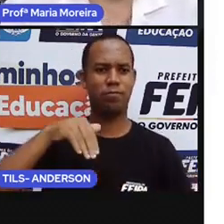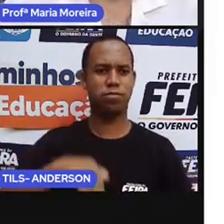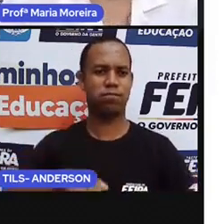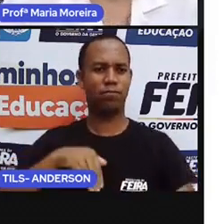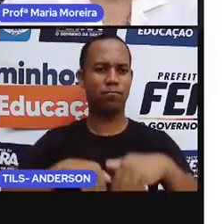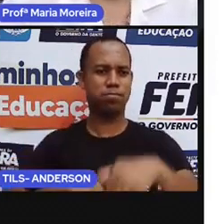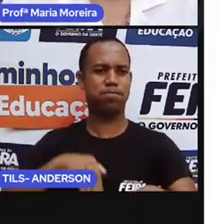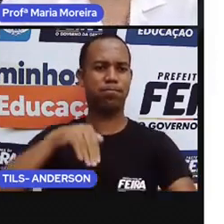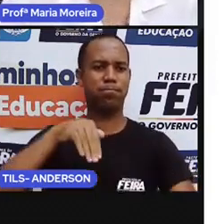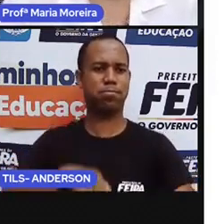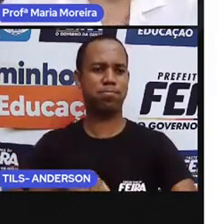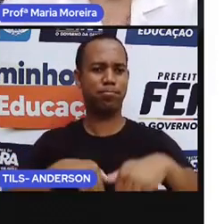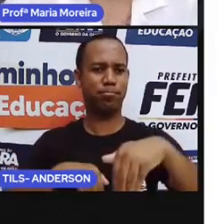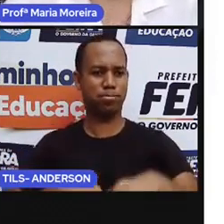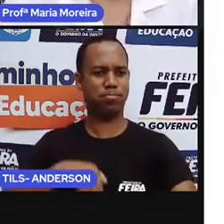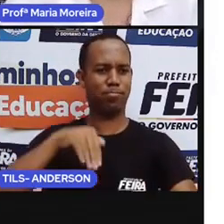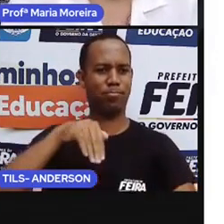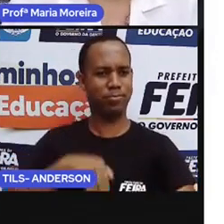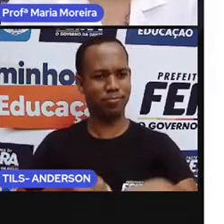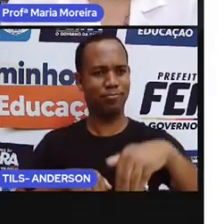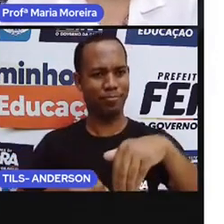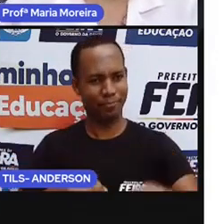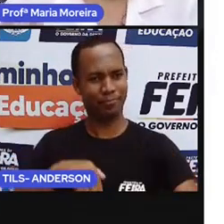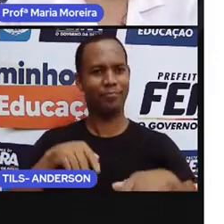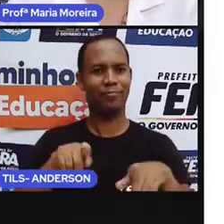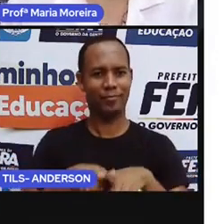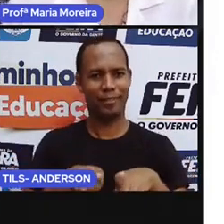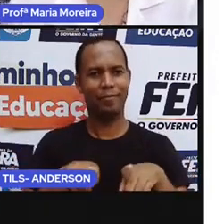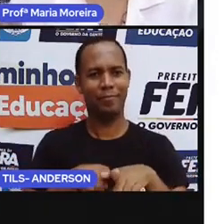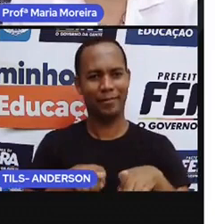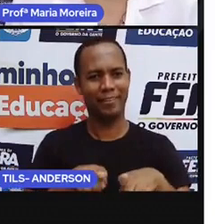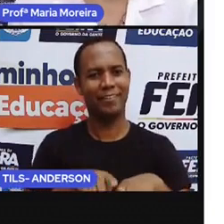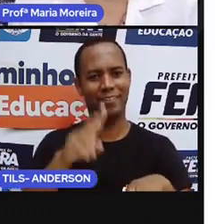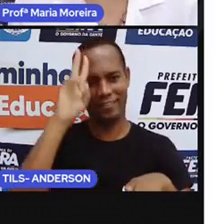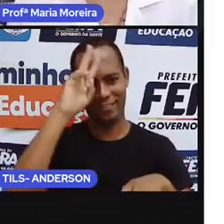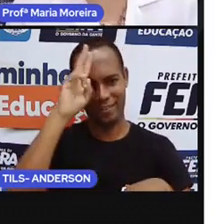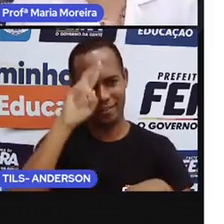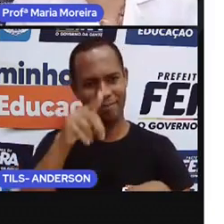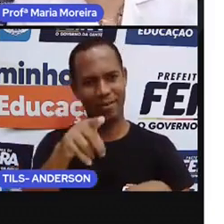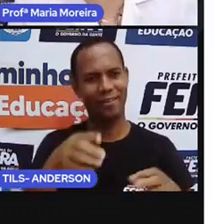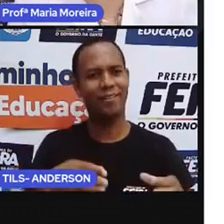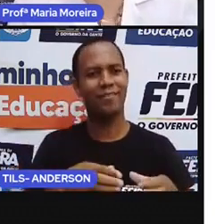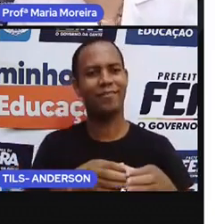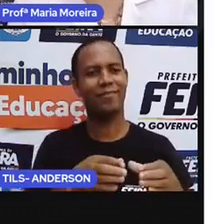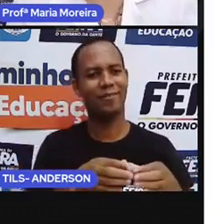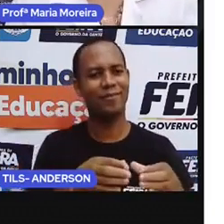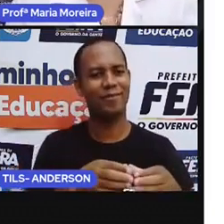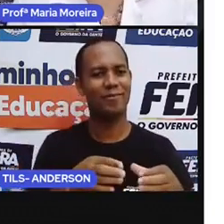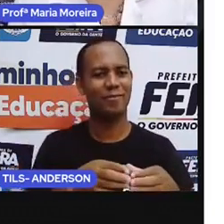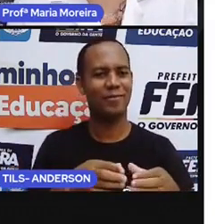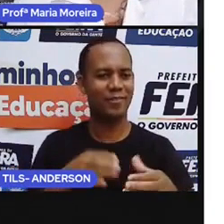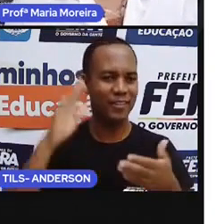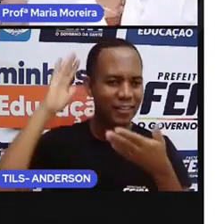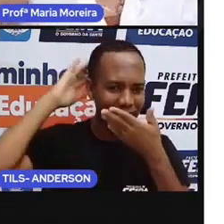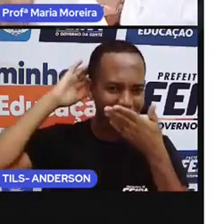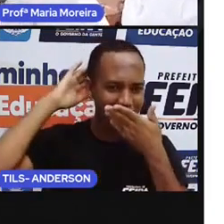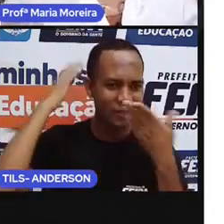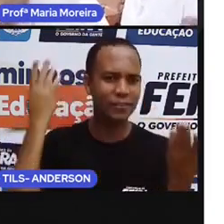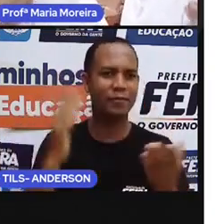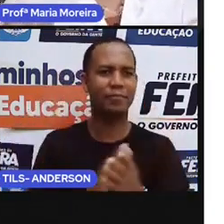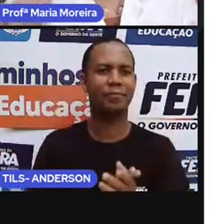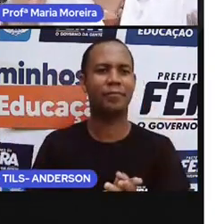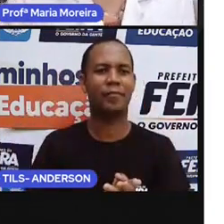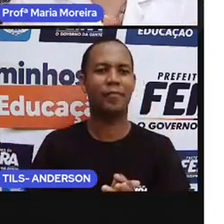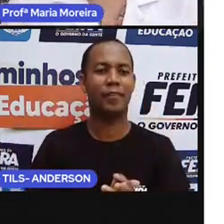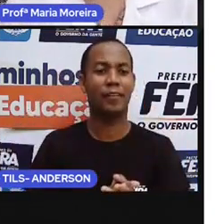aquele ó, o marchar, tá? Que não é necessariamente a mesma coisa dos indígenas, porém, né,